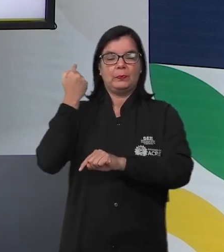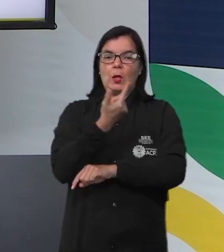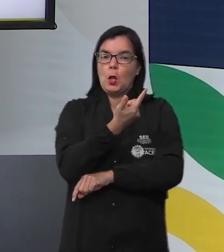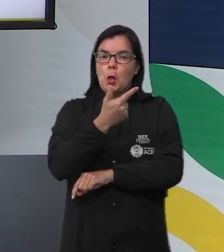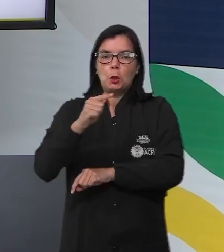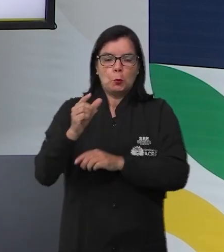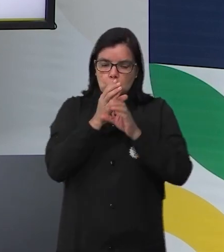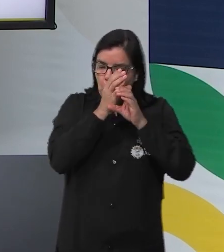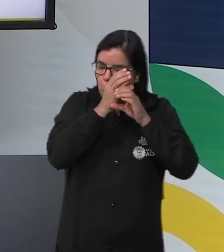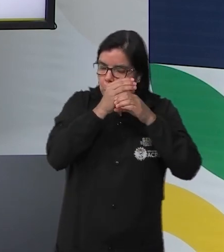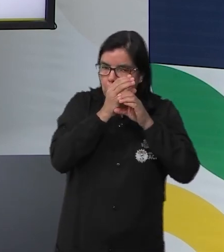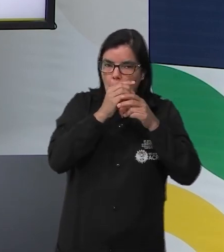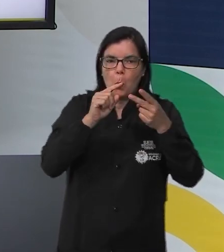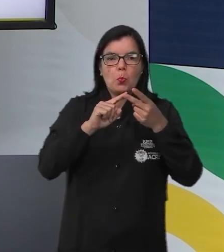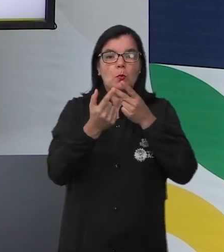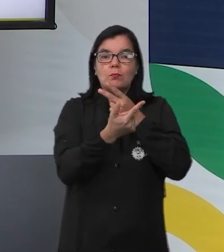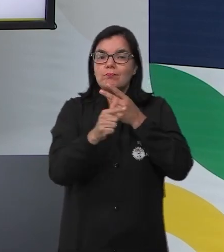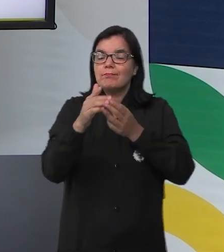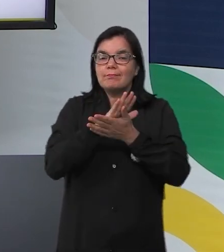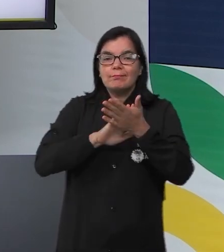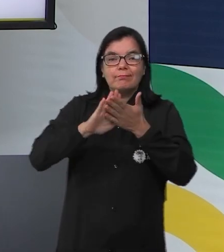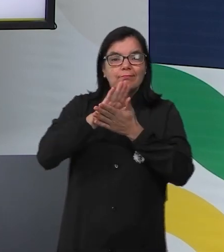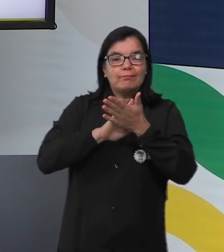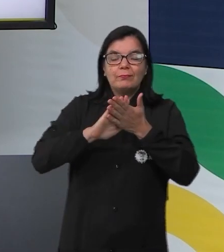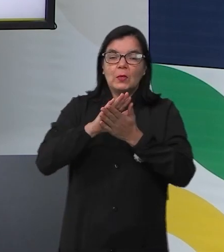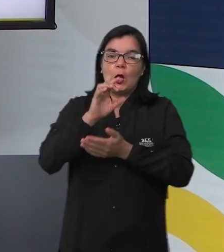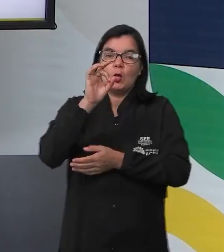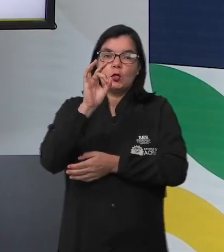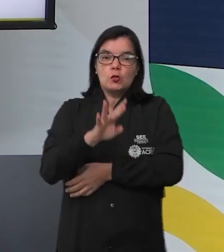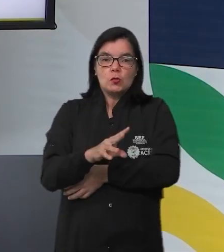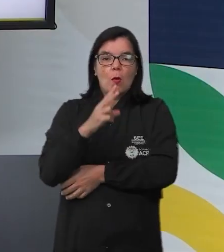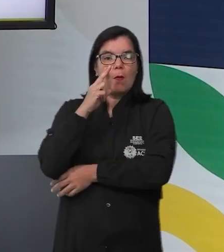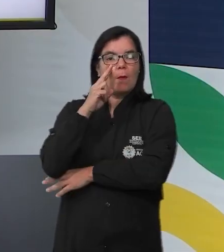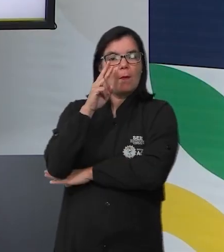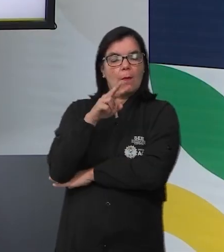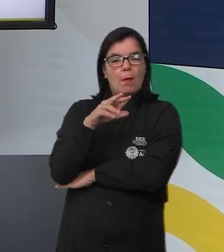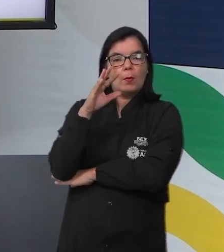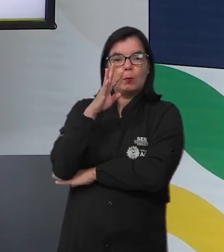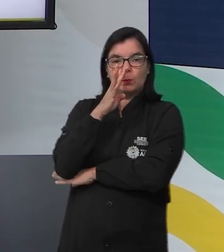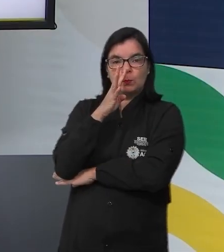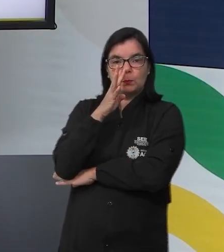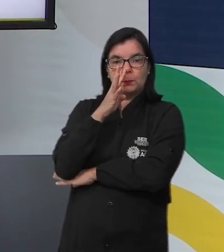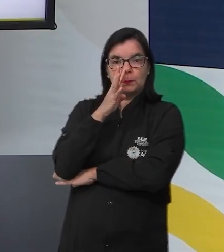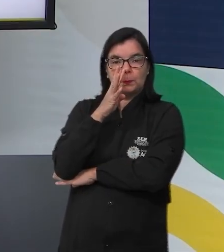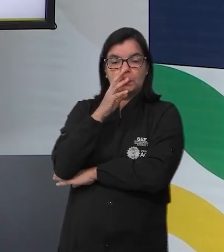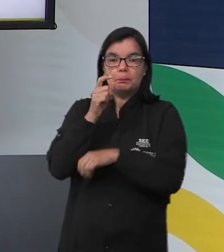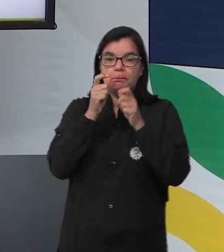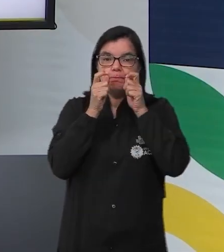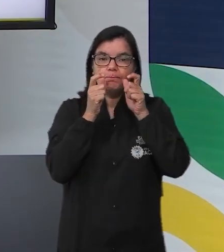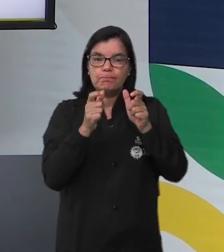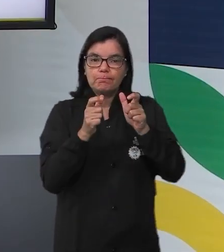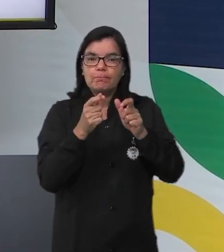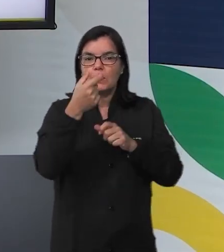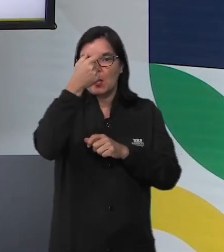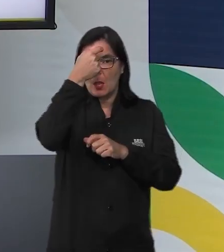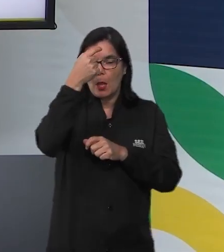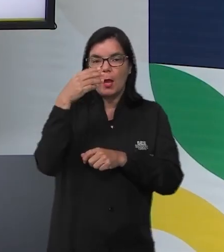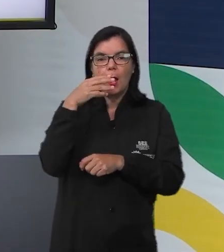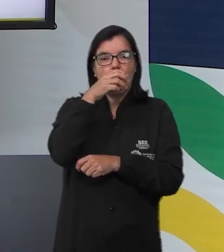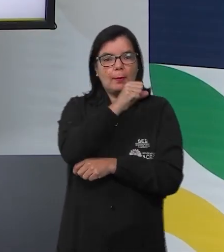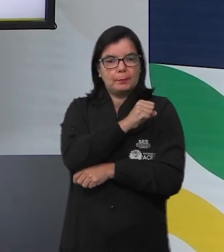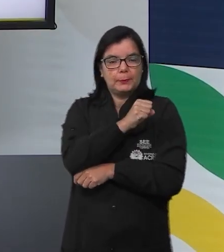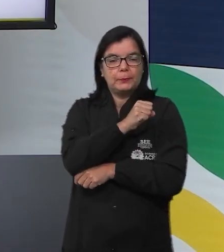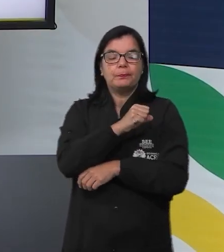tinha microscópio, não tinha laboratório, não tinha nada disso. Era apenas uma observação bem atenta e um raciocínio bem